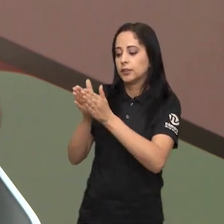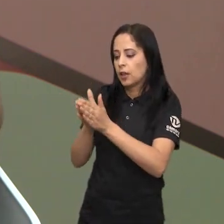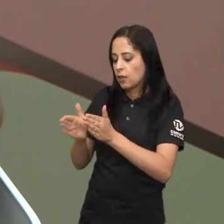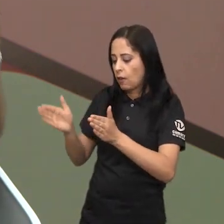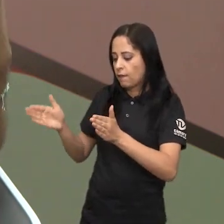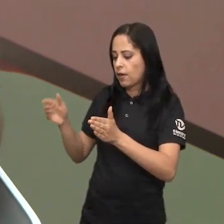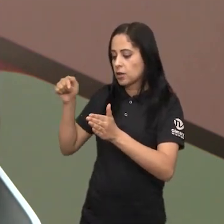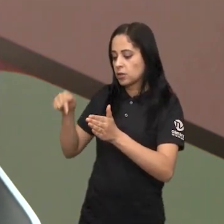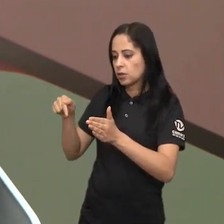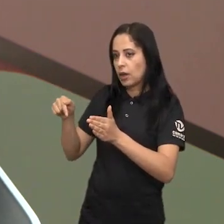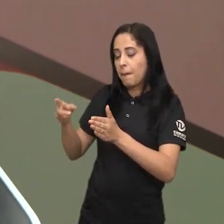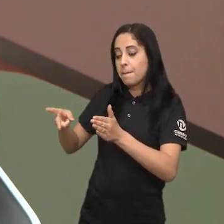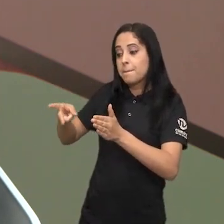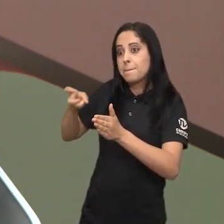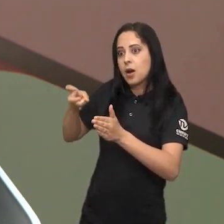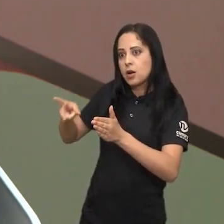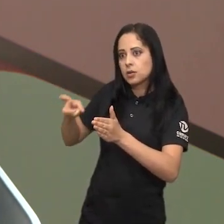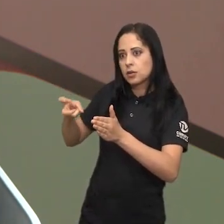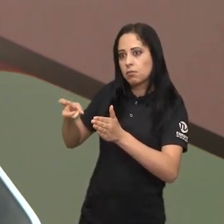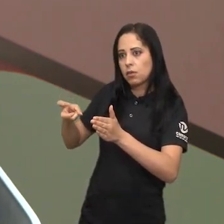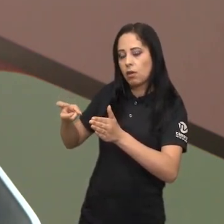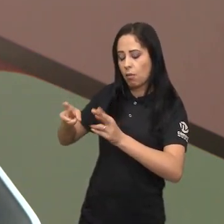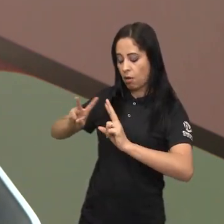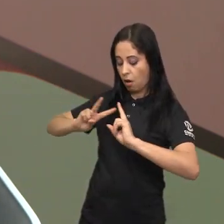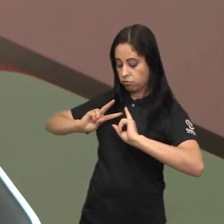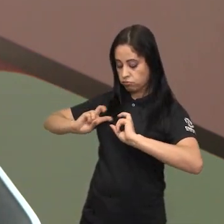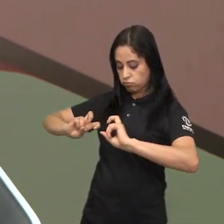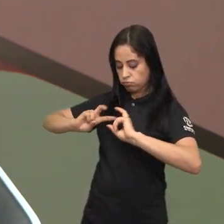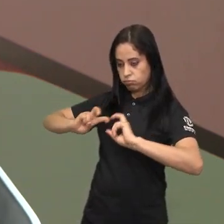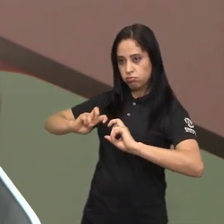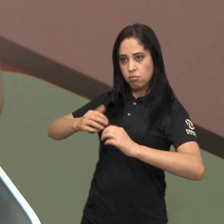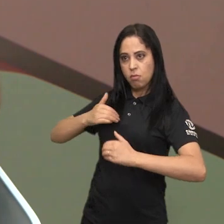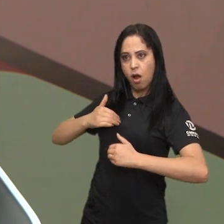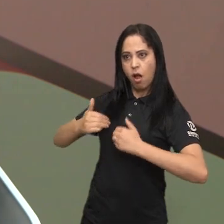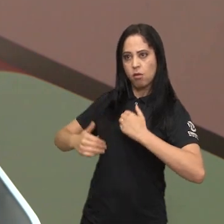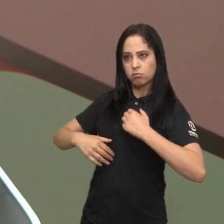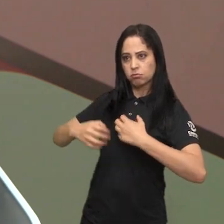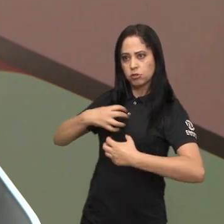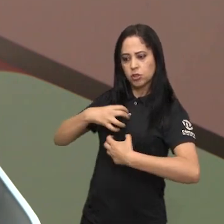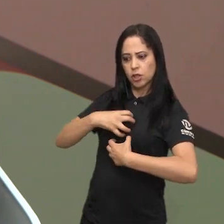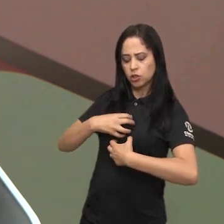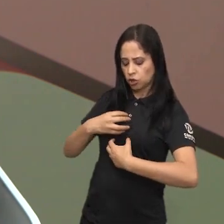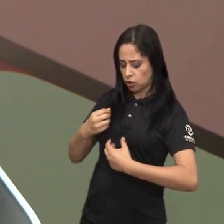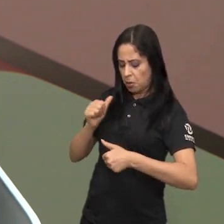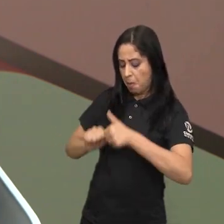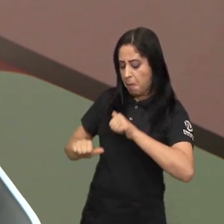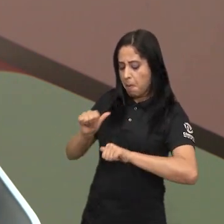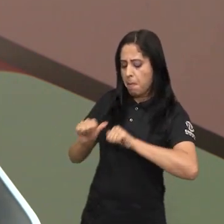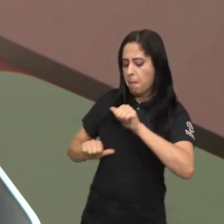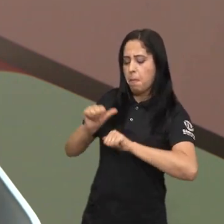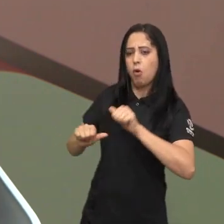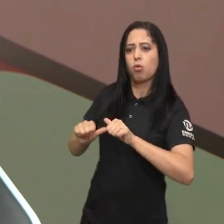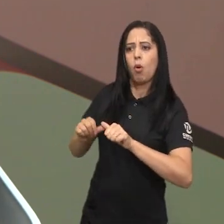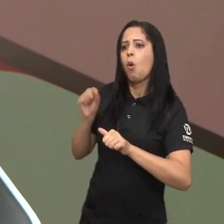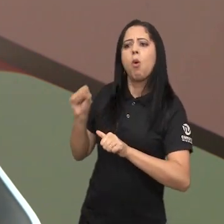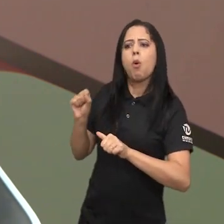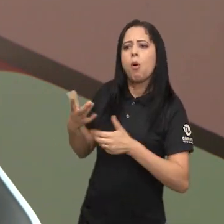para sentir o que está de alterado nela, né? Muitas mulheres, elas demoram,